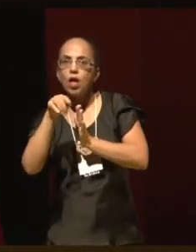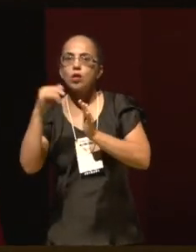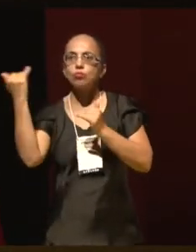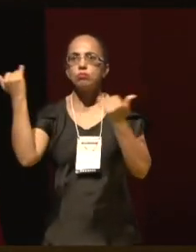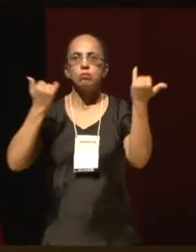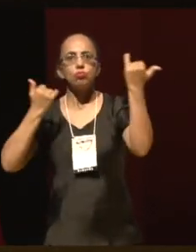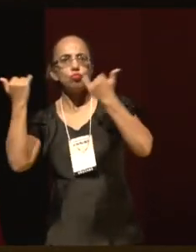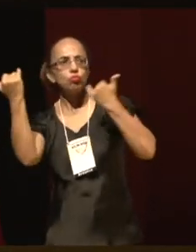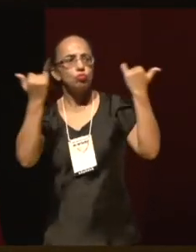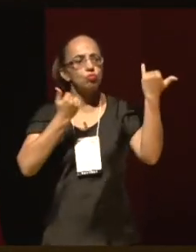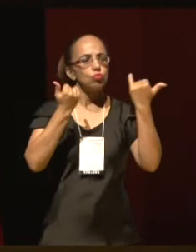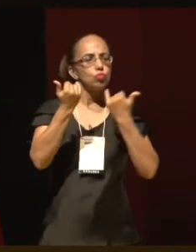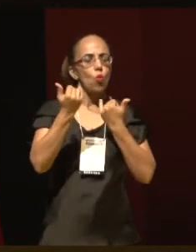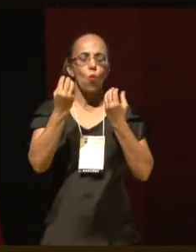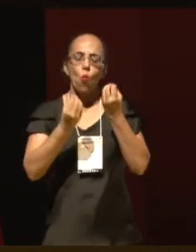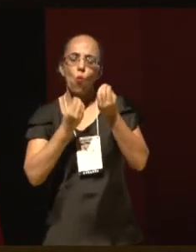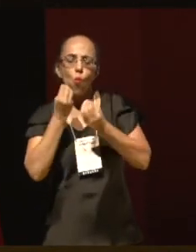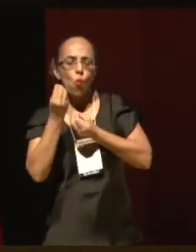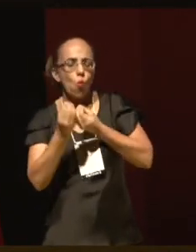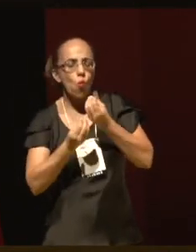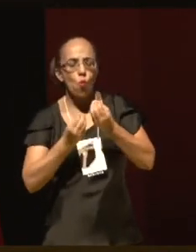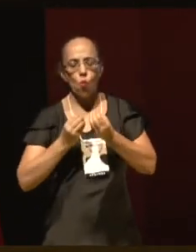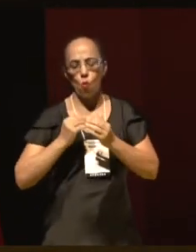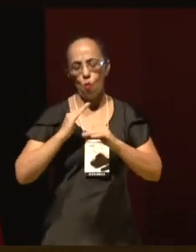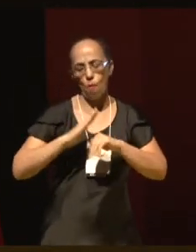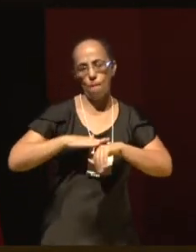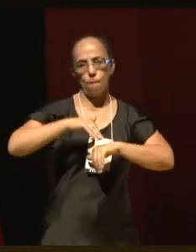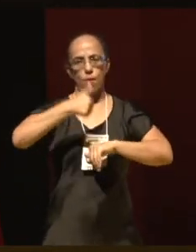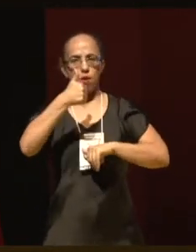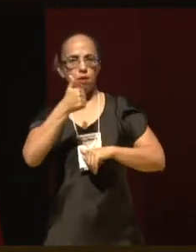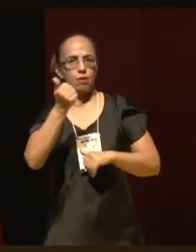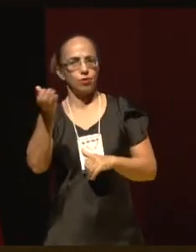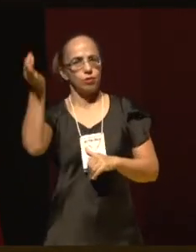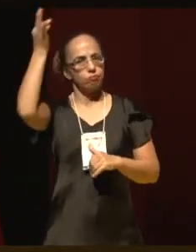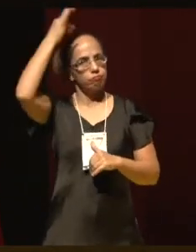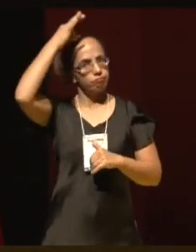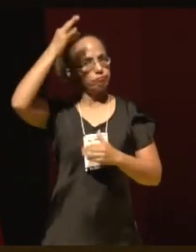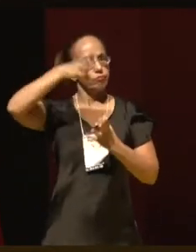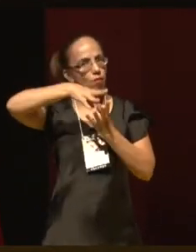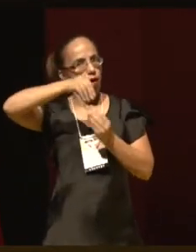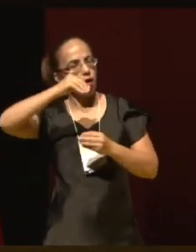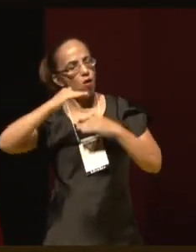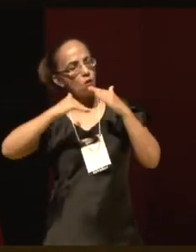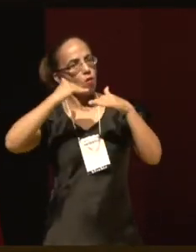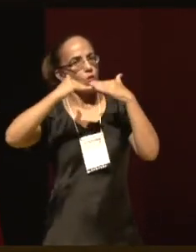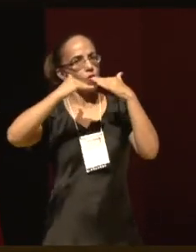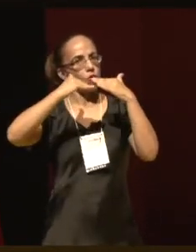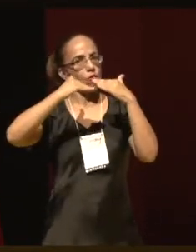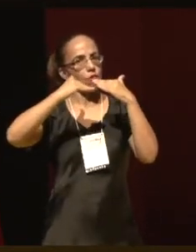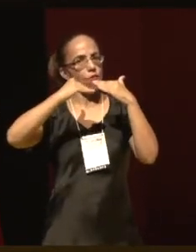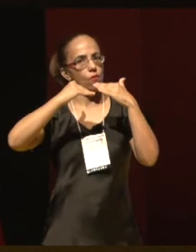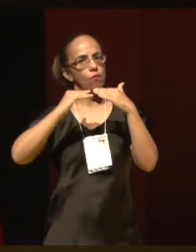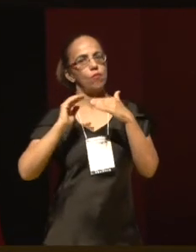como melhorar nosso espírito. De que vai acontecer depois.